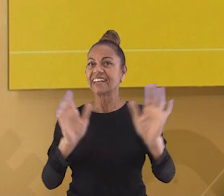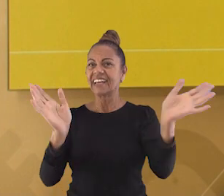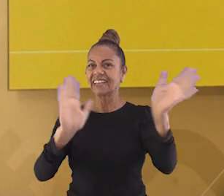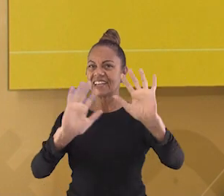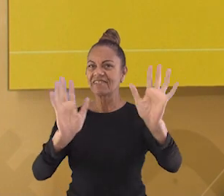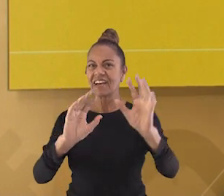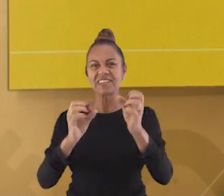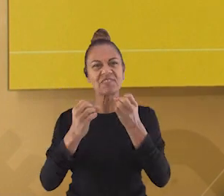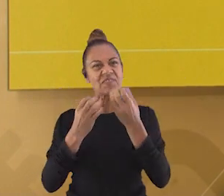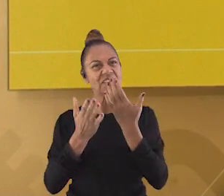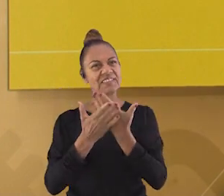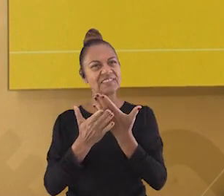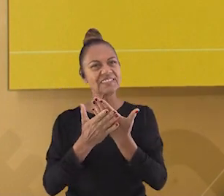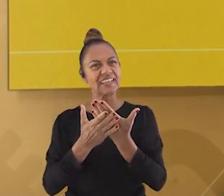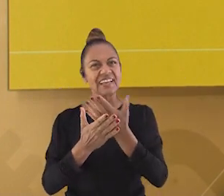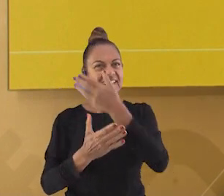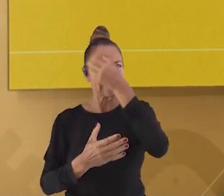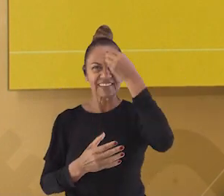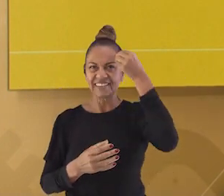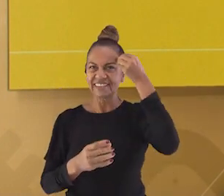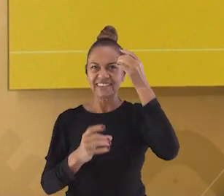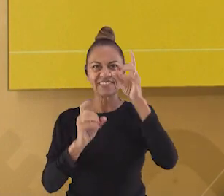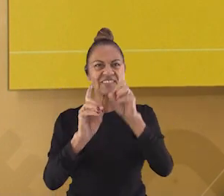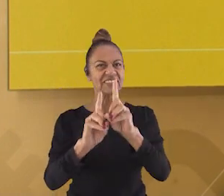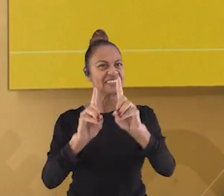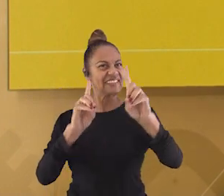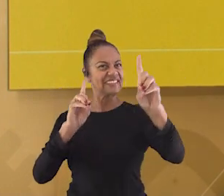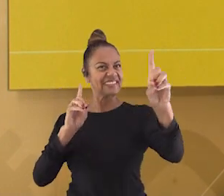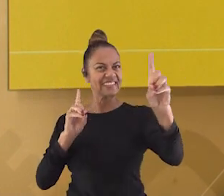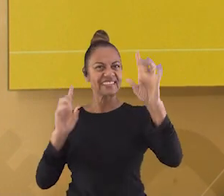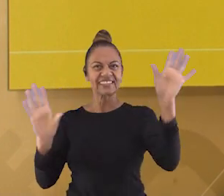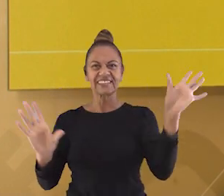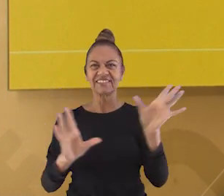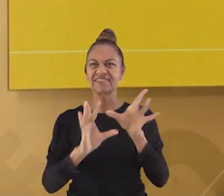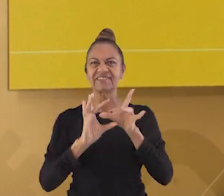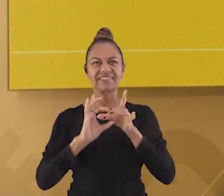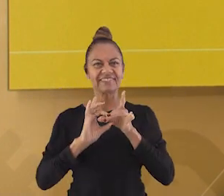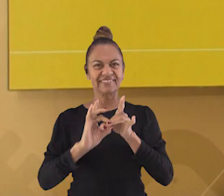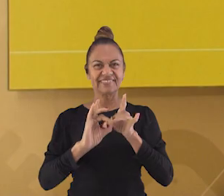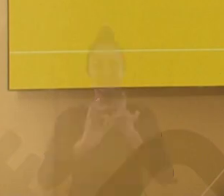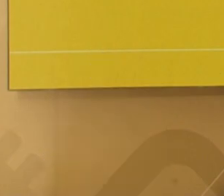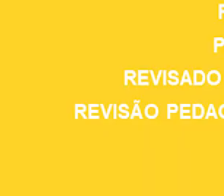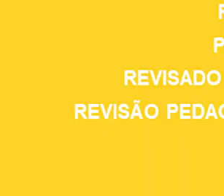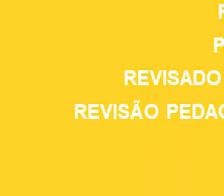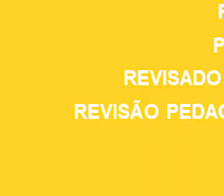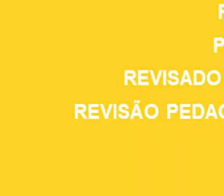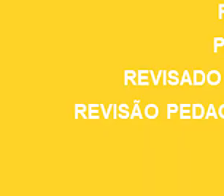Até mais e bons estudos! E não esqueçam, mesmo distantes, estamos juntos!